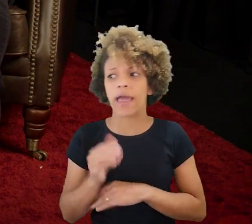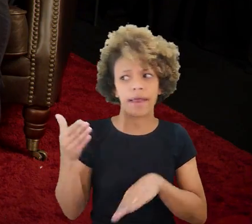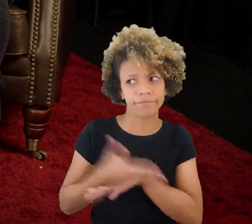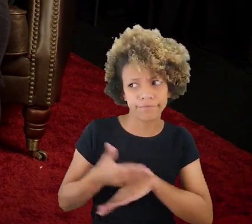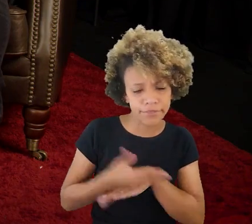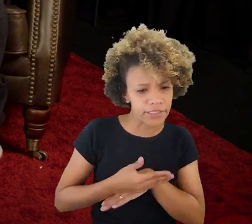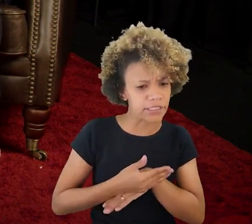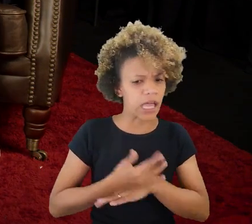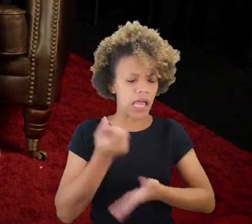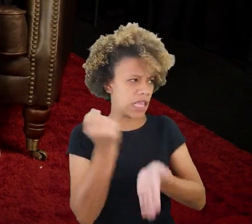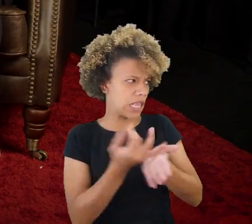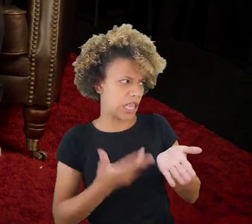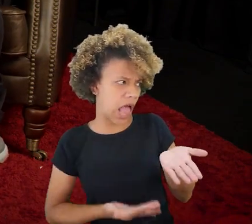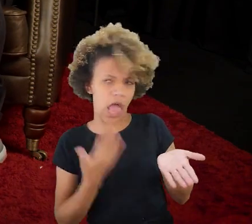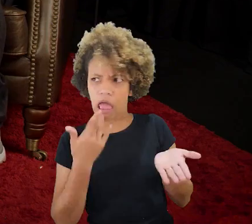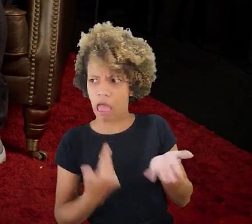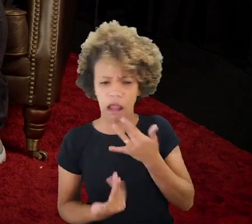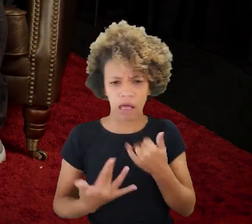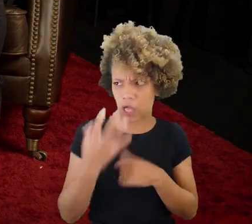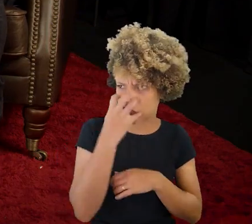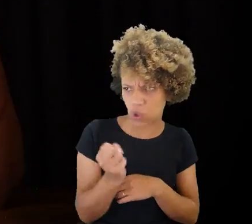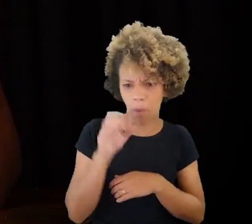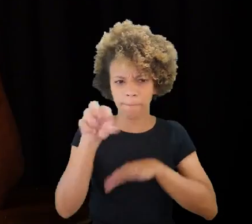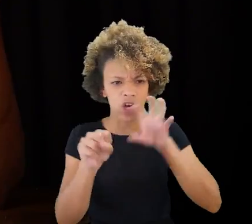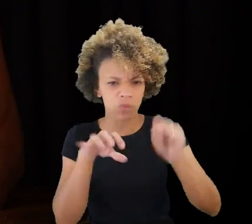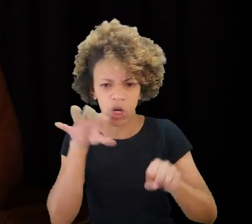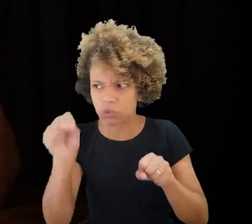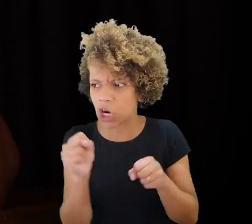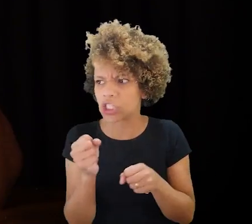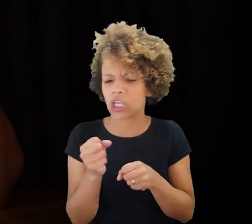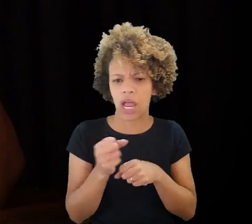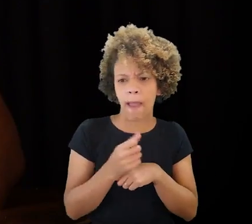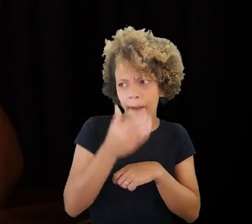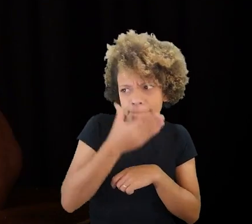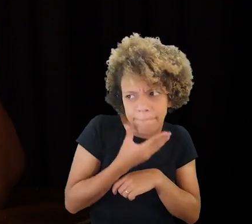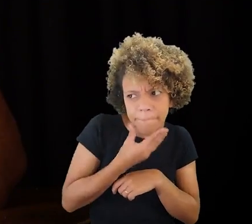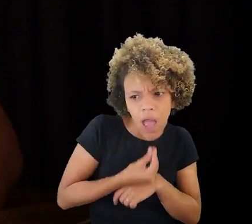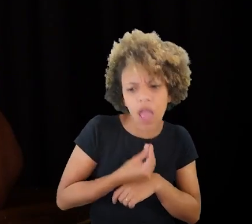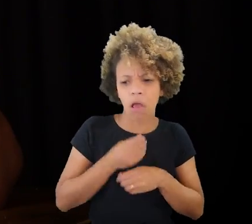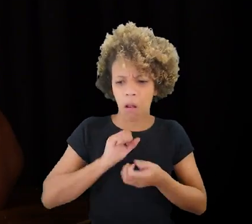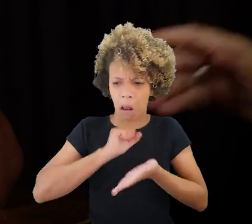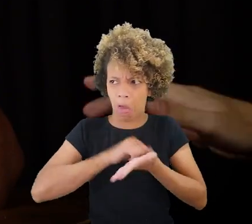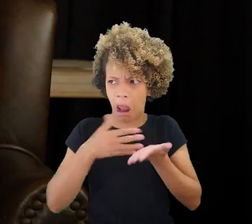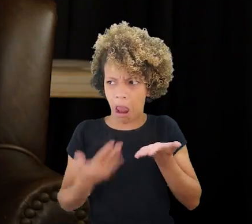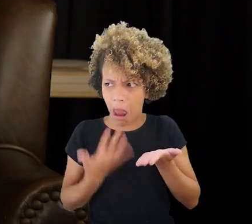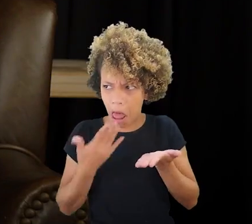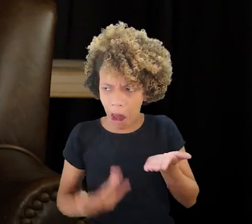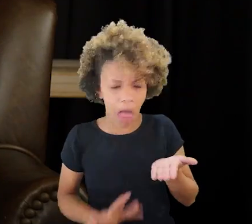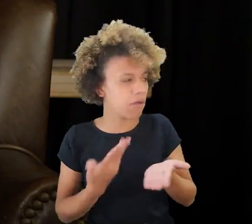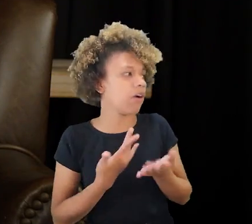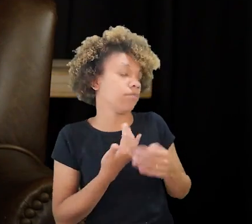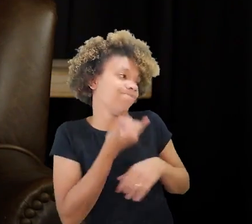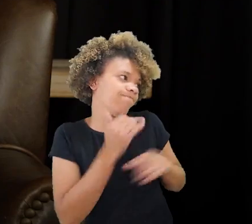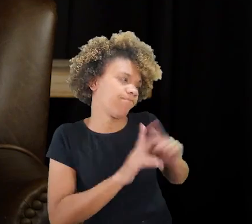cachorro mordendo mano cachorro mordendo aqui mordendo ali você trado pessoa sangrando então quer dizer né meu várias situações desculpa te